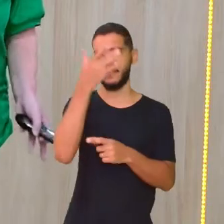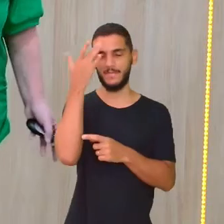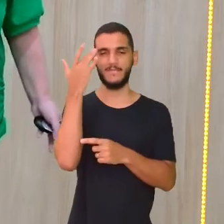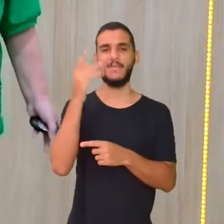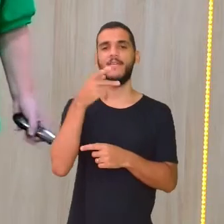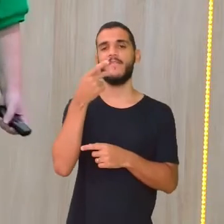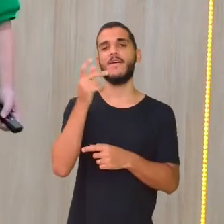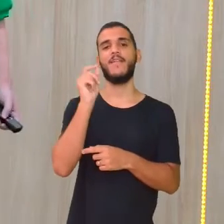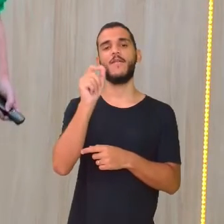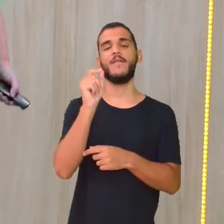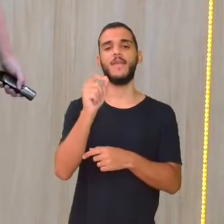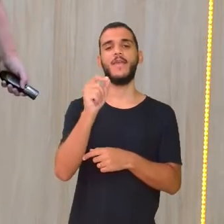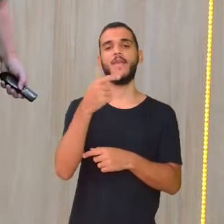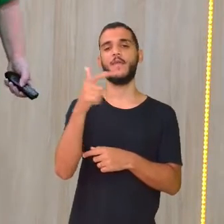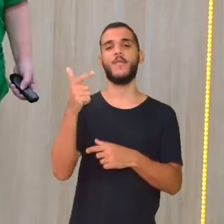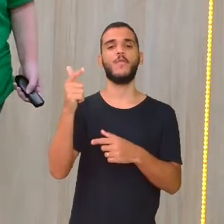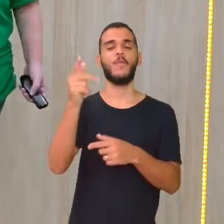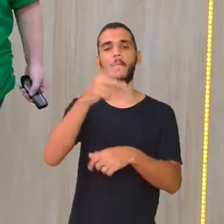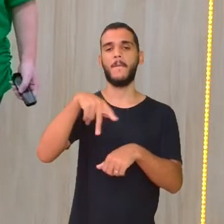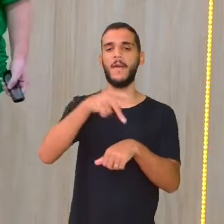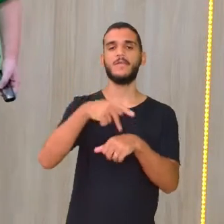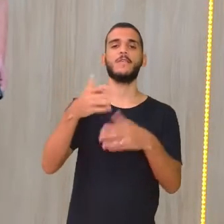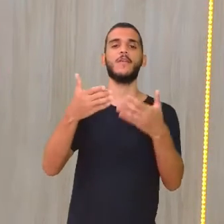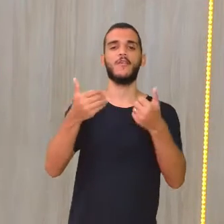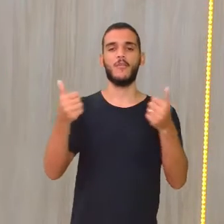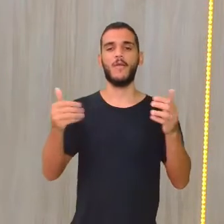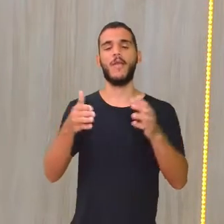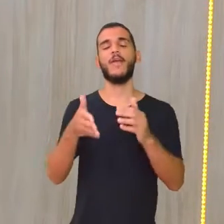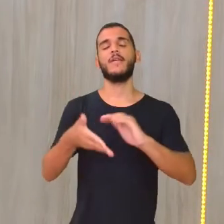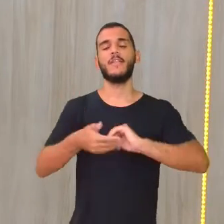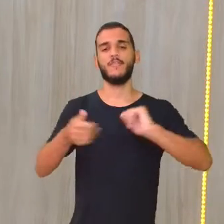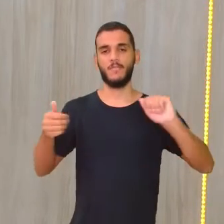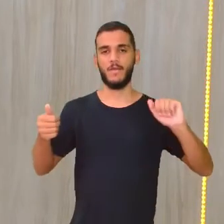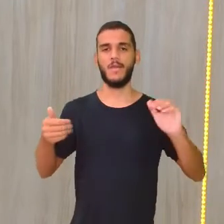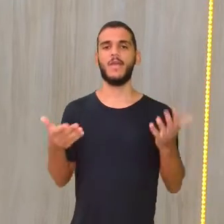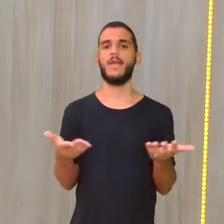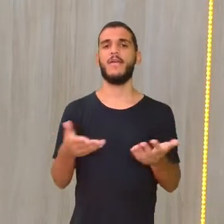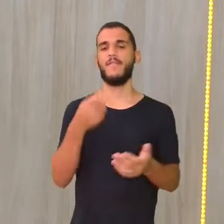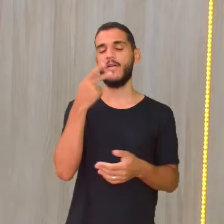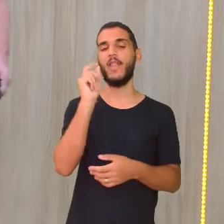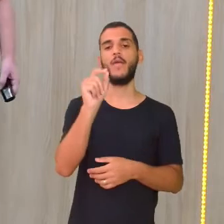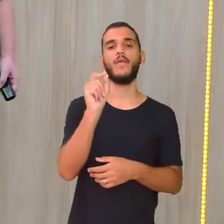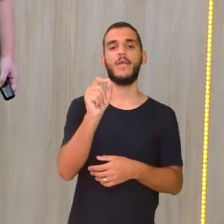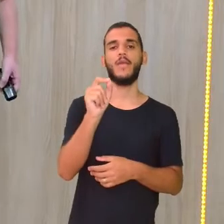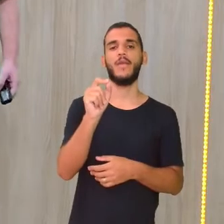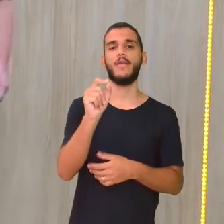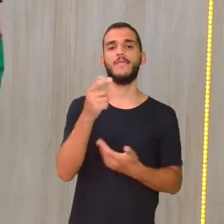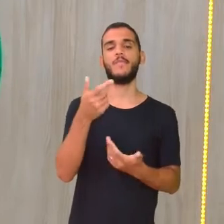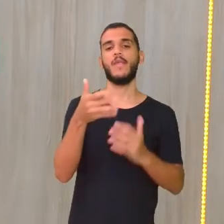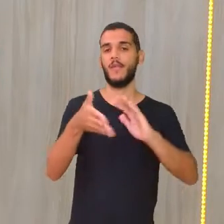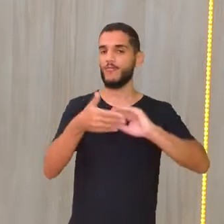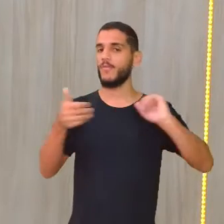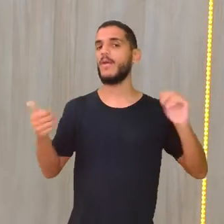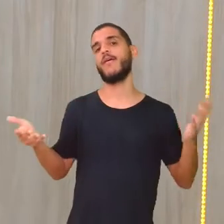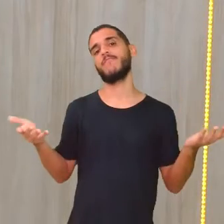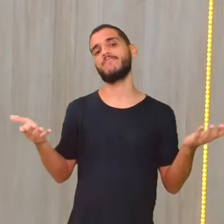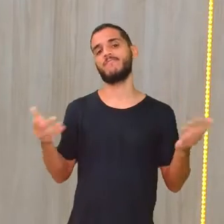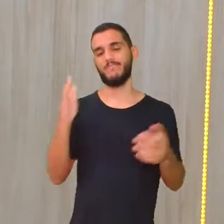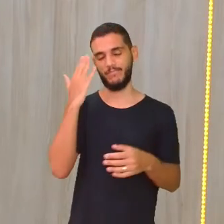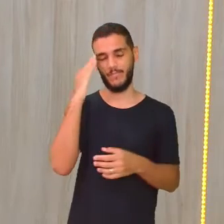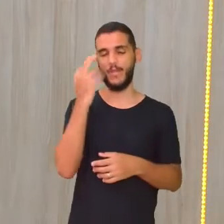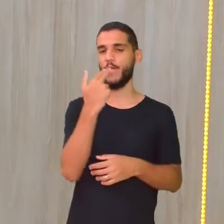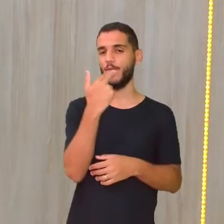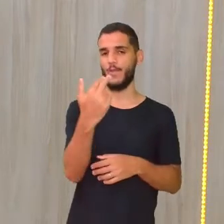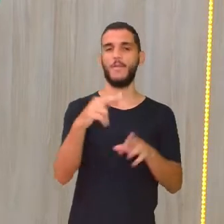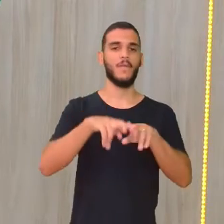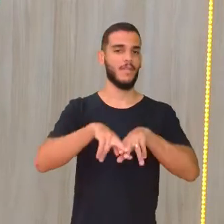ser o português. Nós somos portugueses porque nossa língua é português. Bom, finalizando